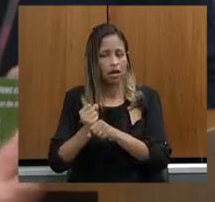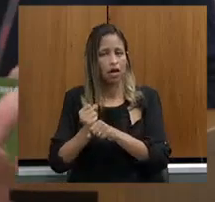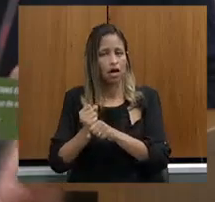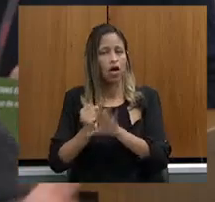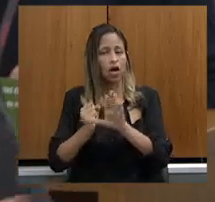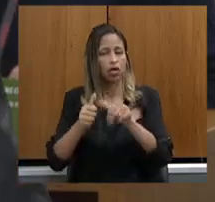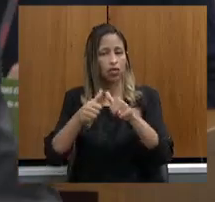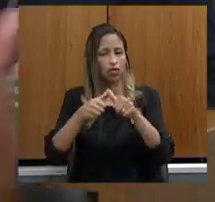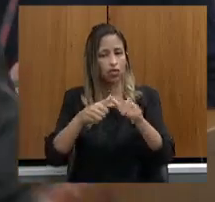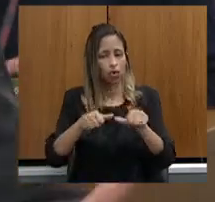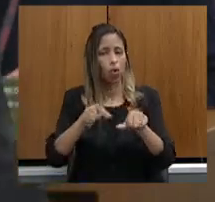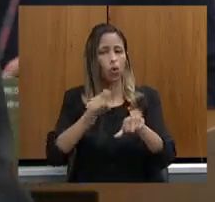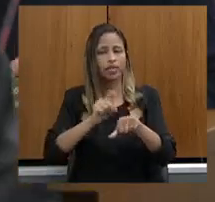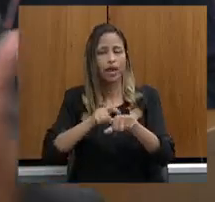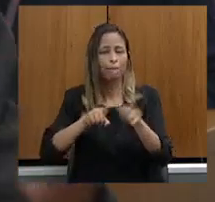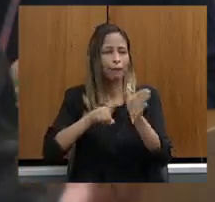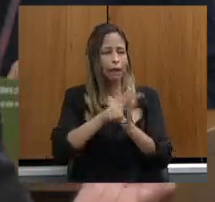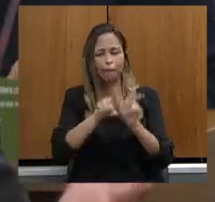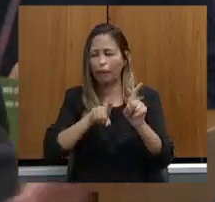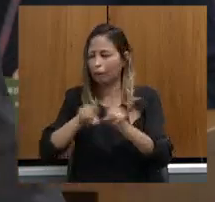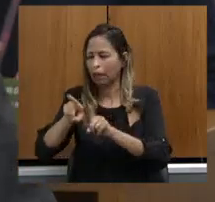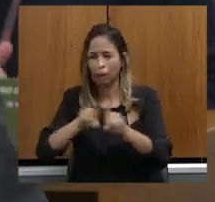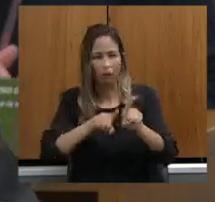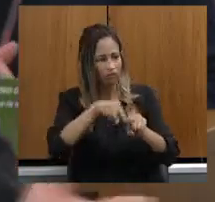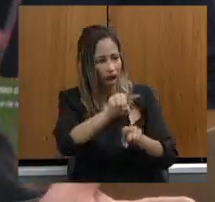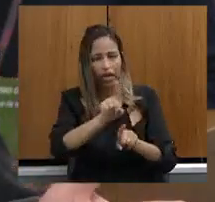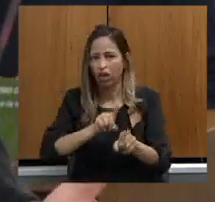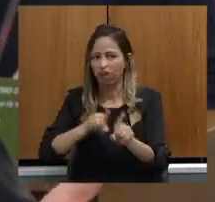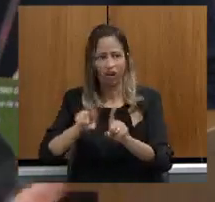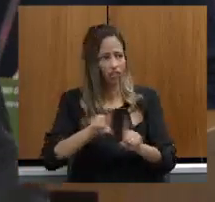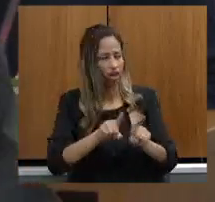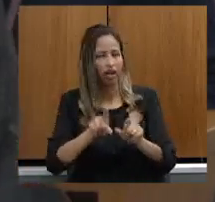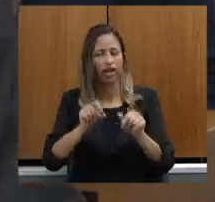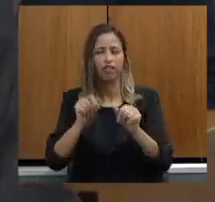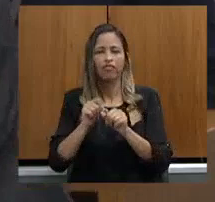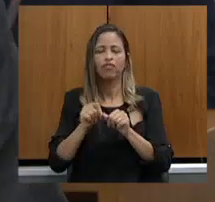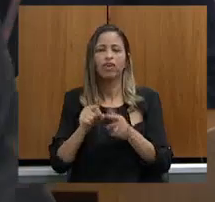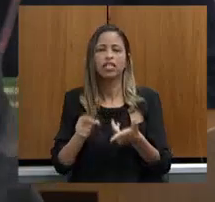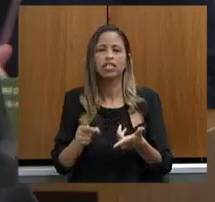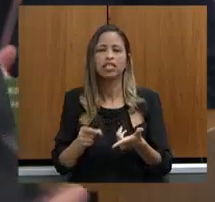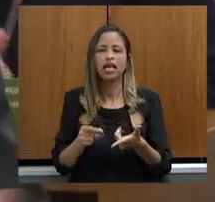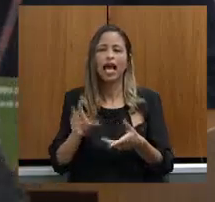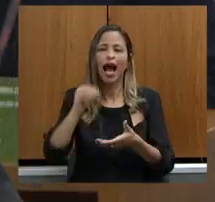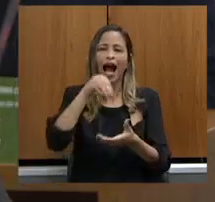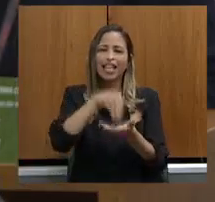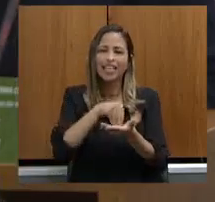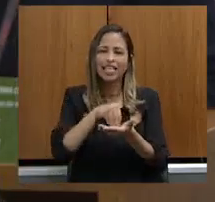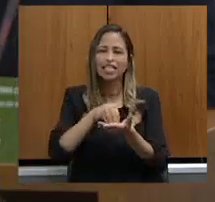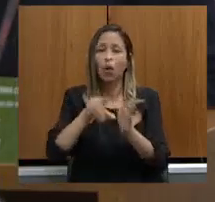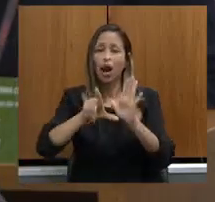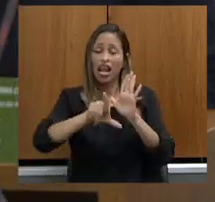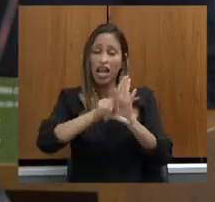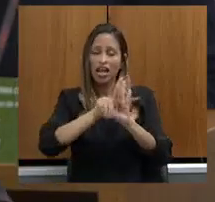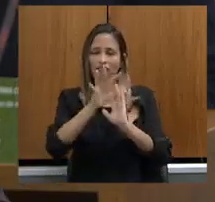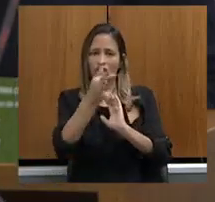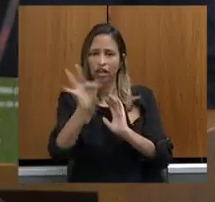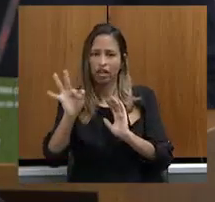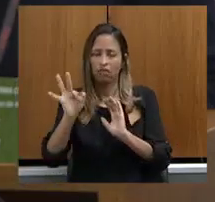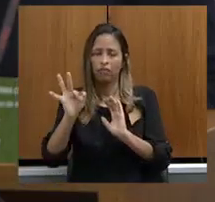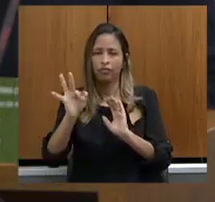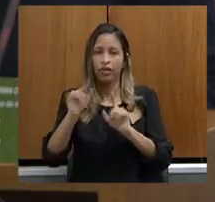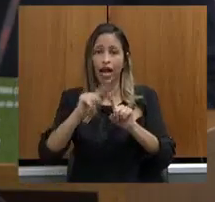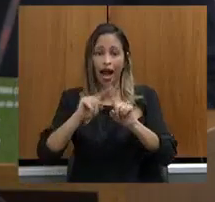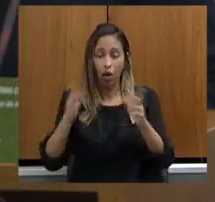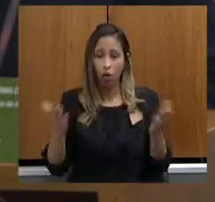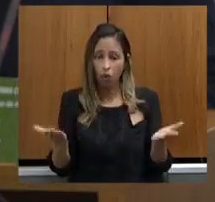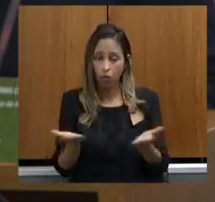ficou esse tempo todo perseguindo se vai ou não é fazer o adesão a lei federal agora